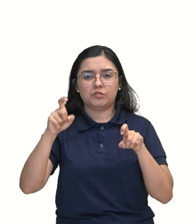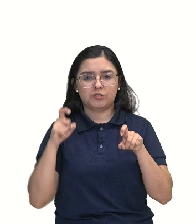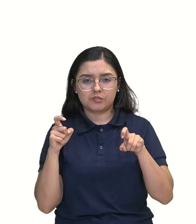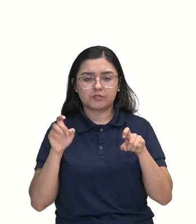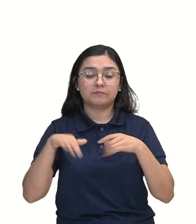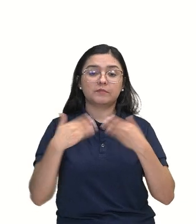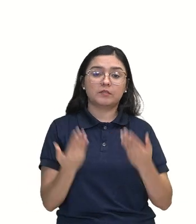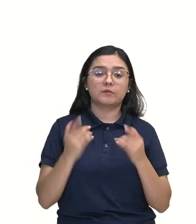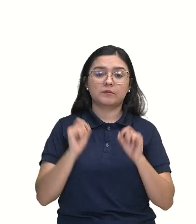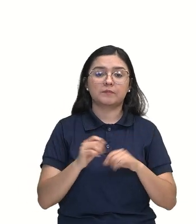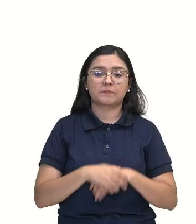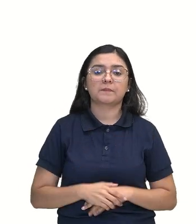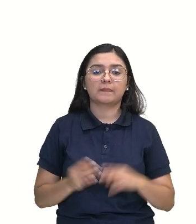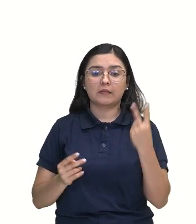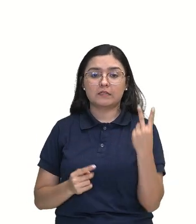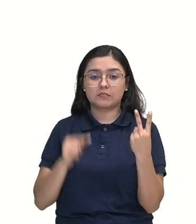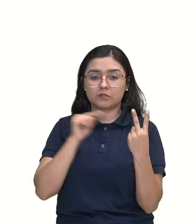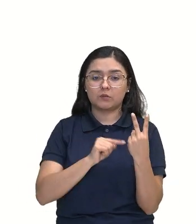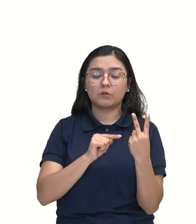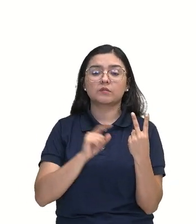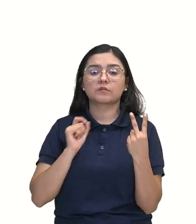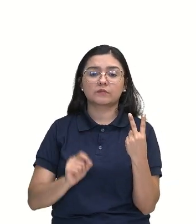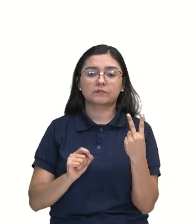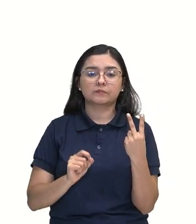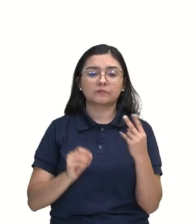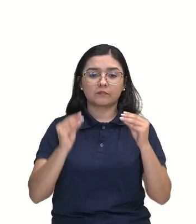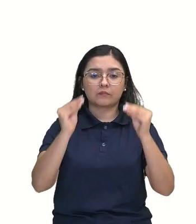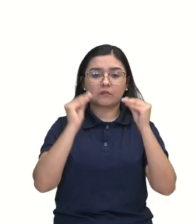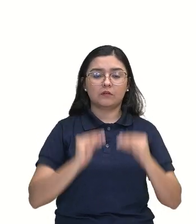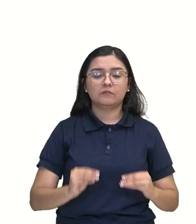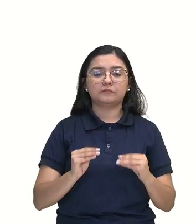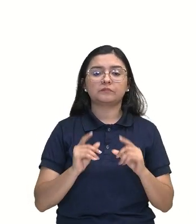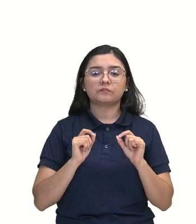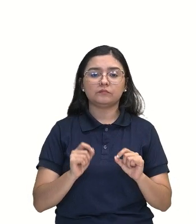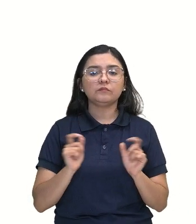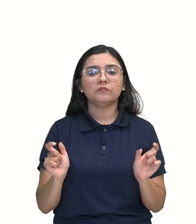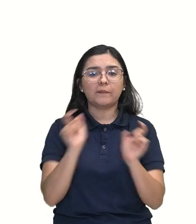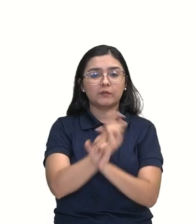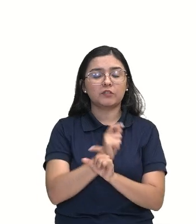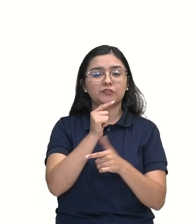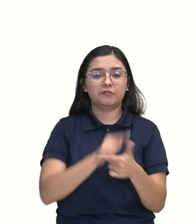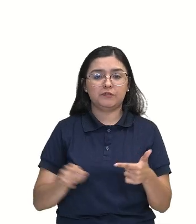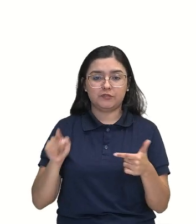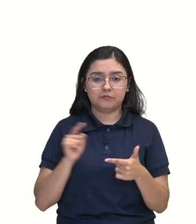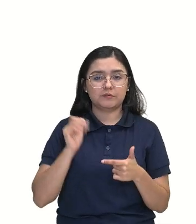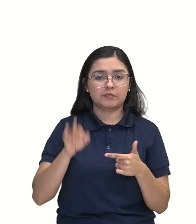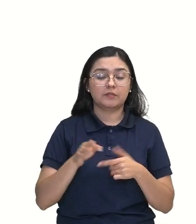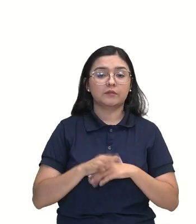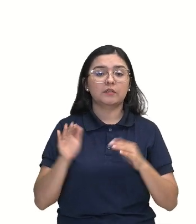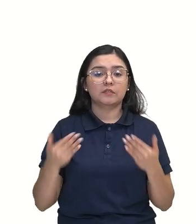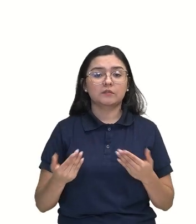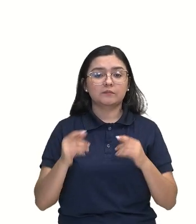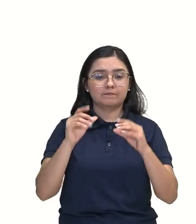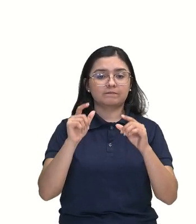Sendo assim, esse 2 que está junto dele, ele passará para o outro lado dividindo, tá bom? Então, nesse